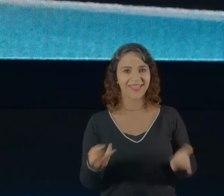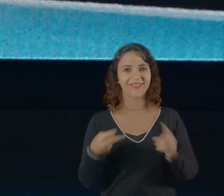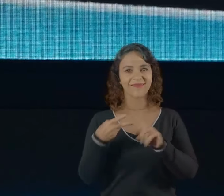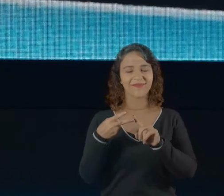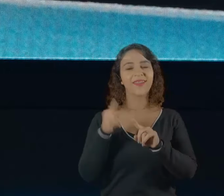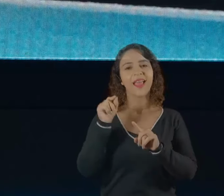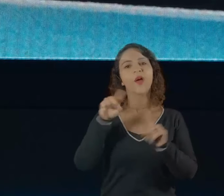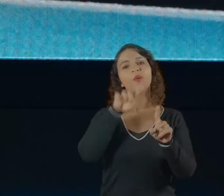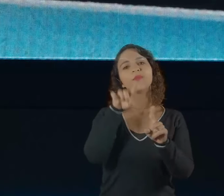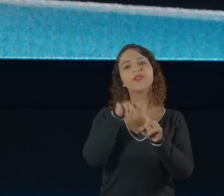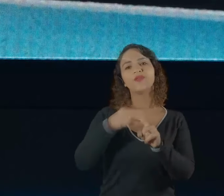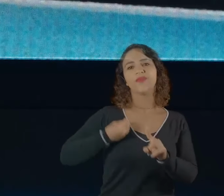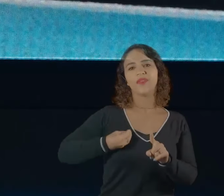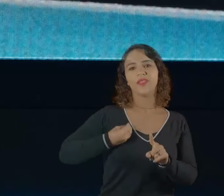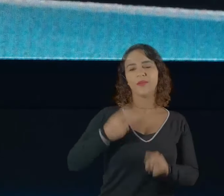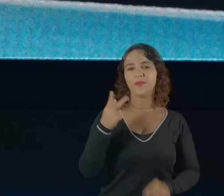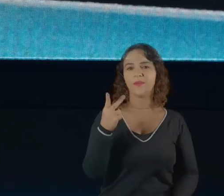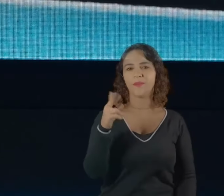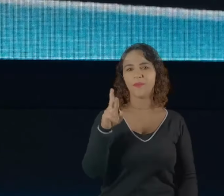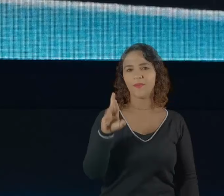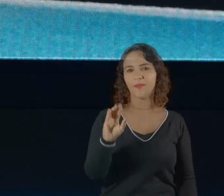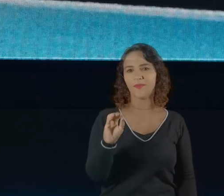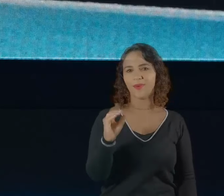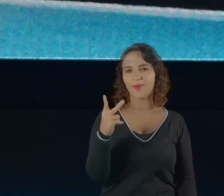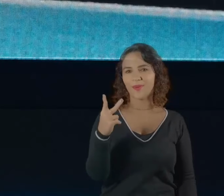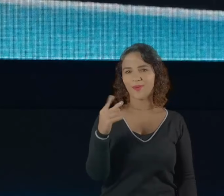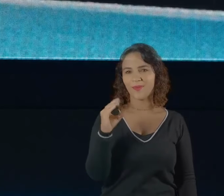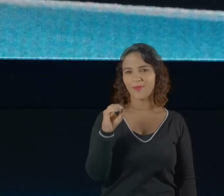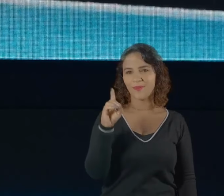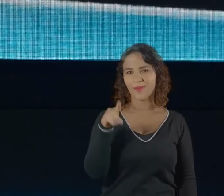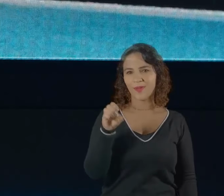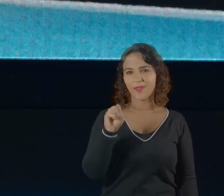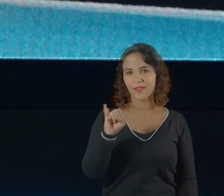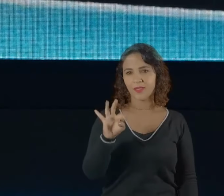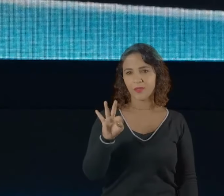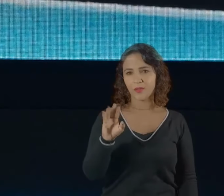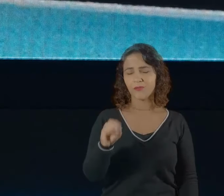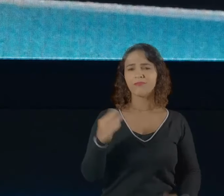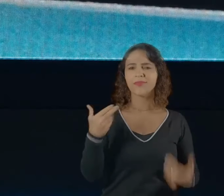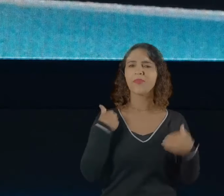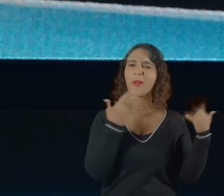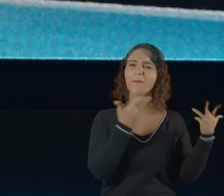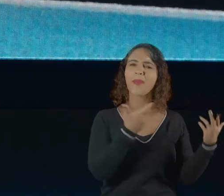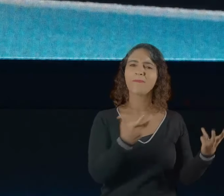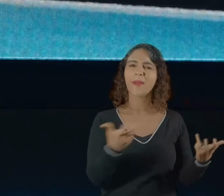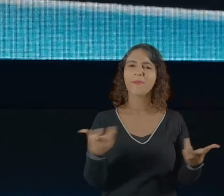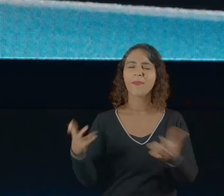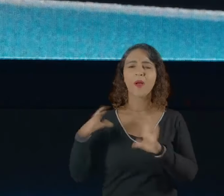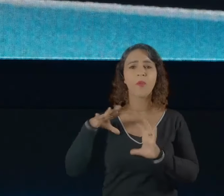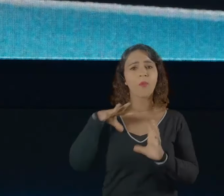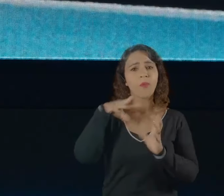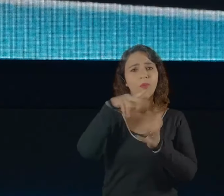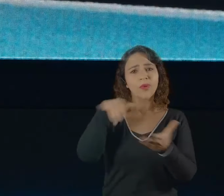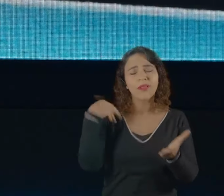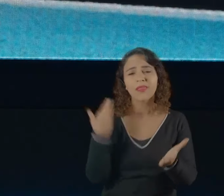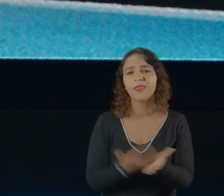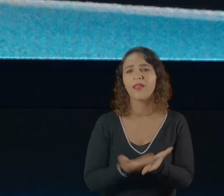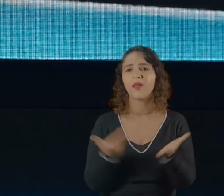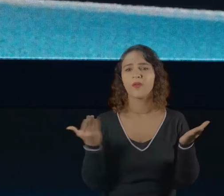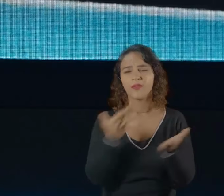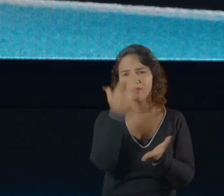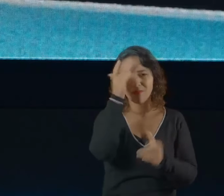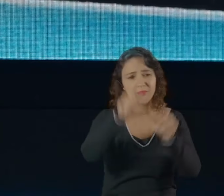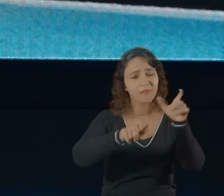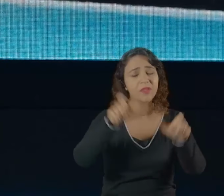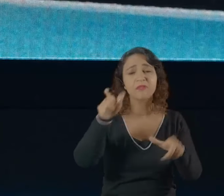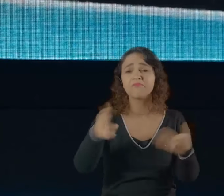nosso propósito. E eu percebo que nesse mundo ainda tem muita gente que vive sem entender qual